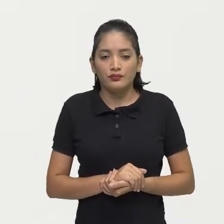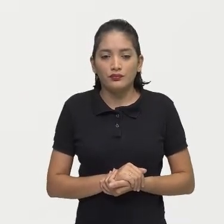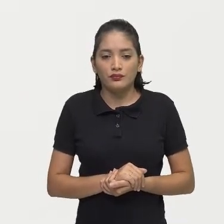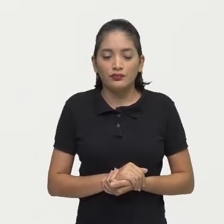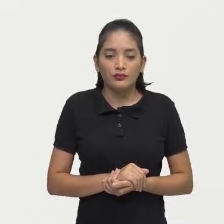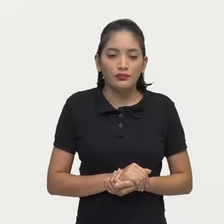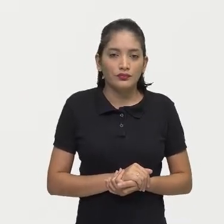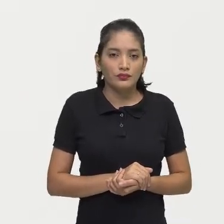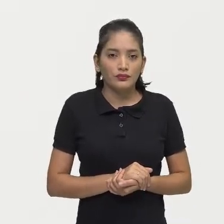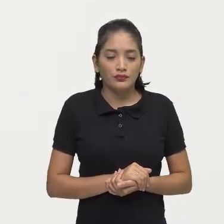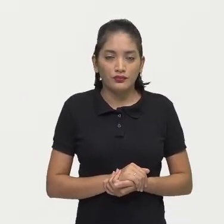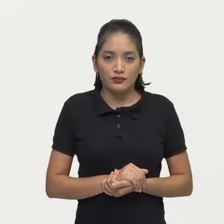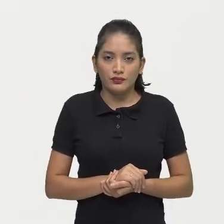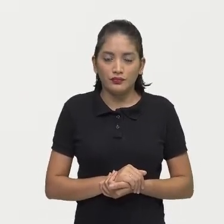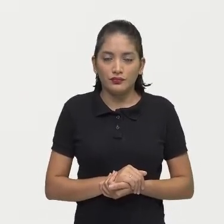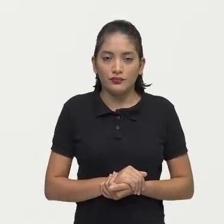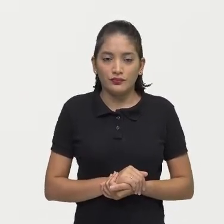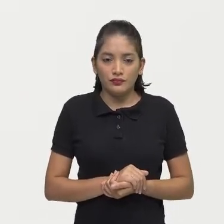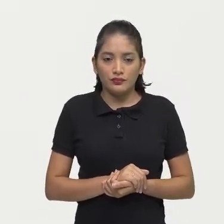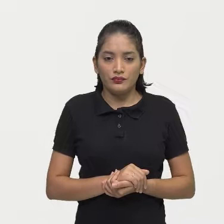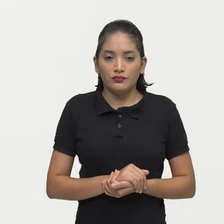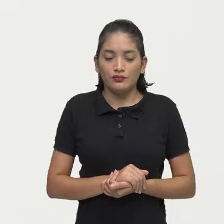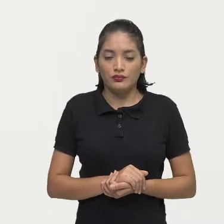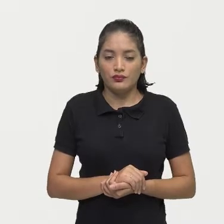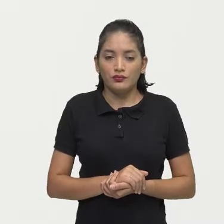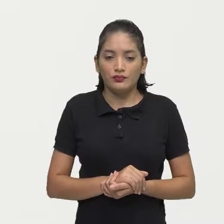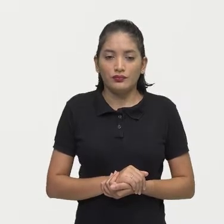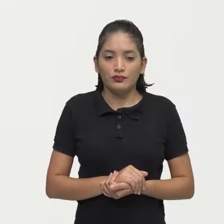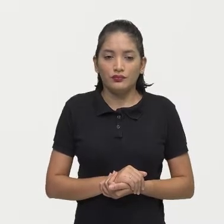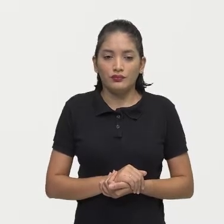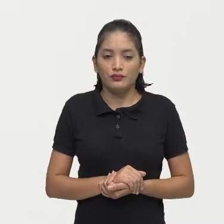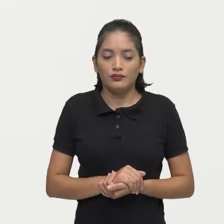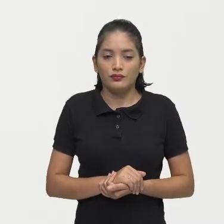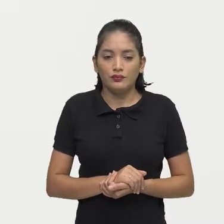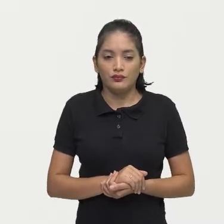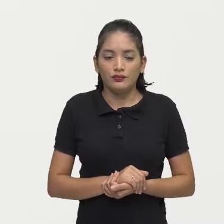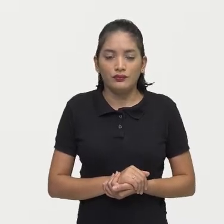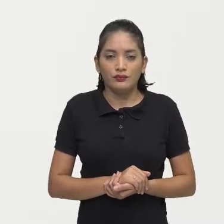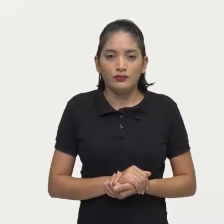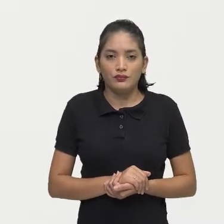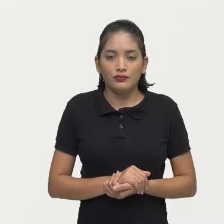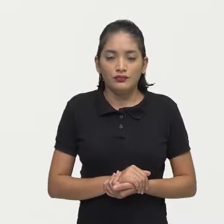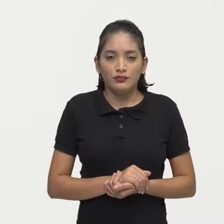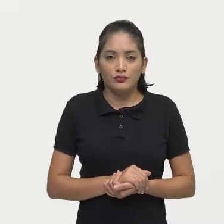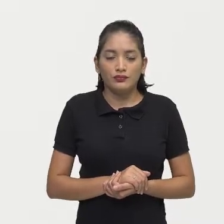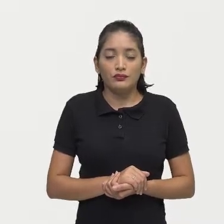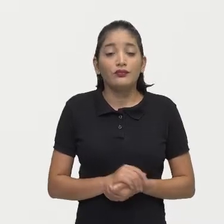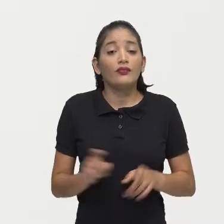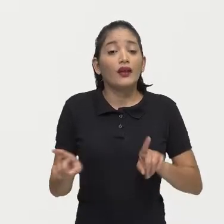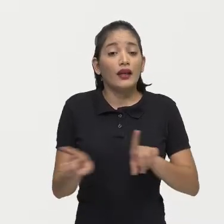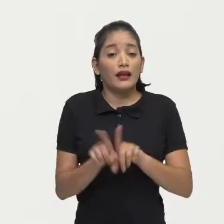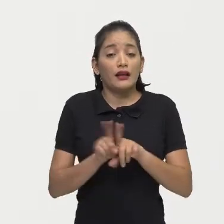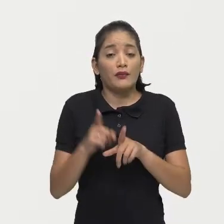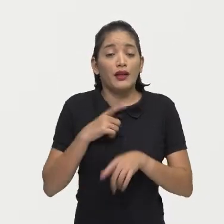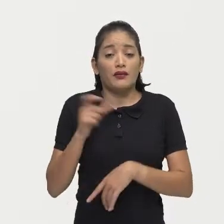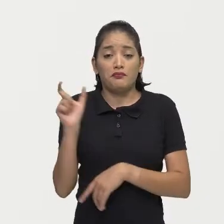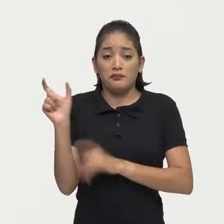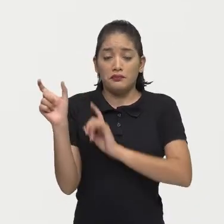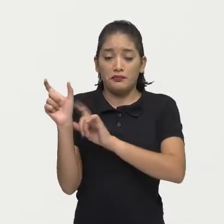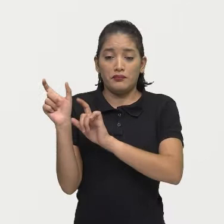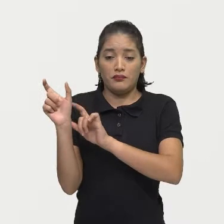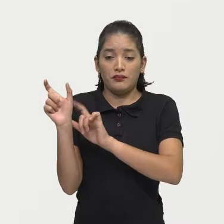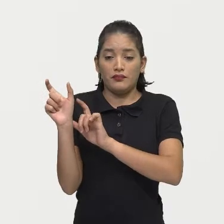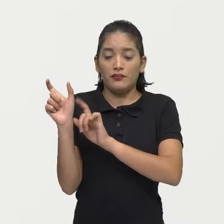has no right to fish these blue whales. Mais uma